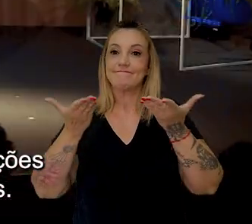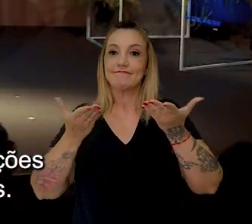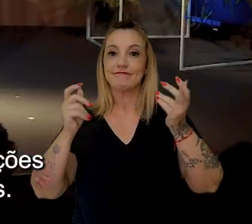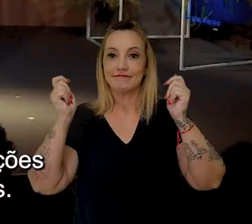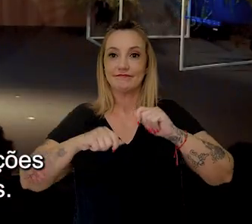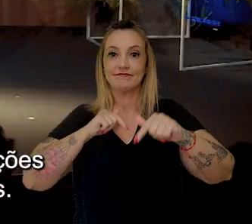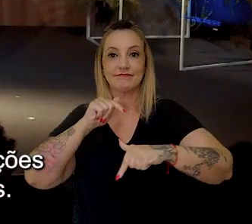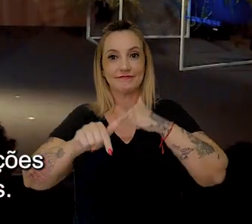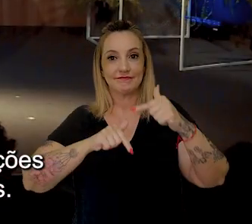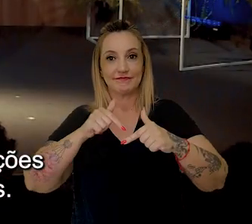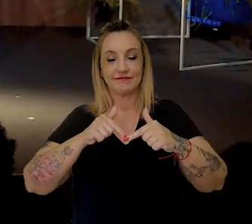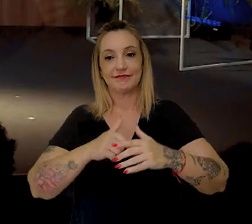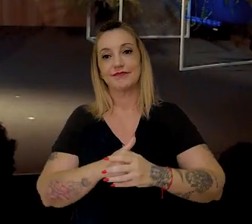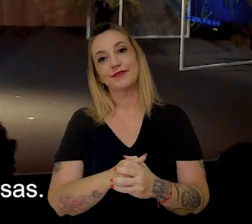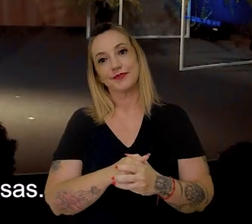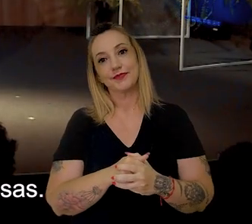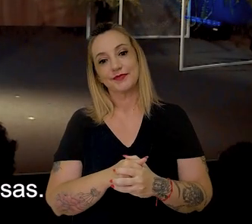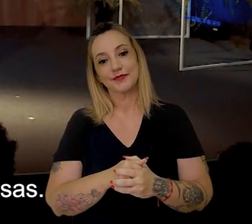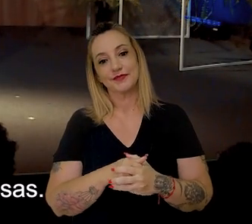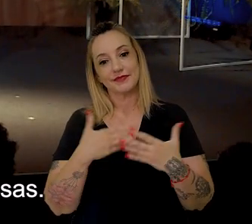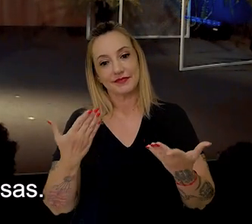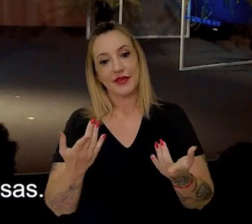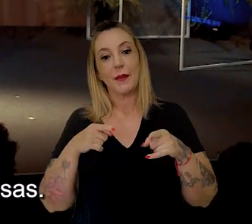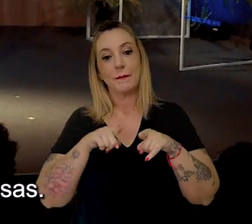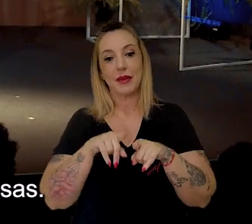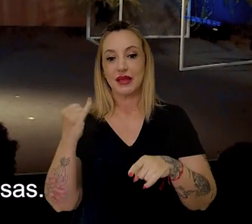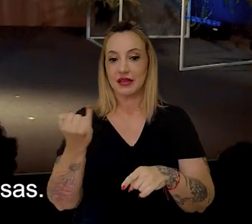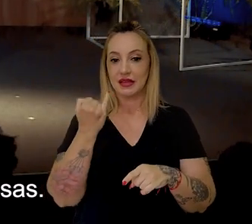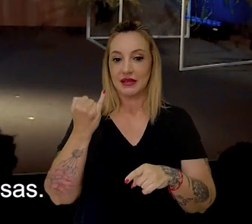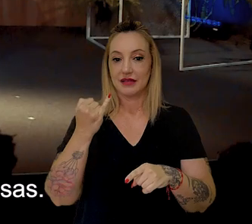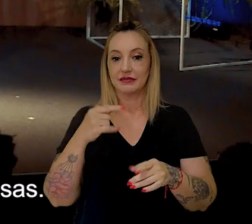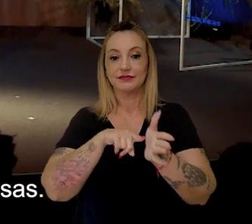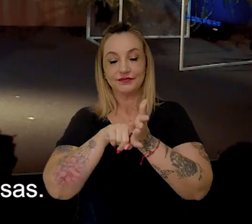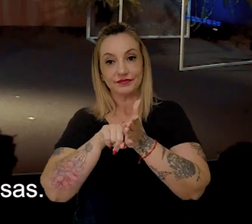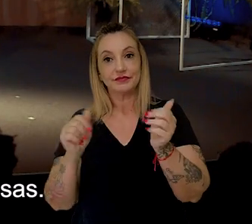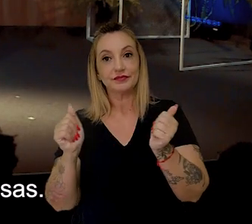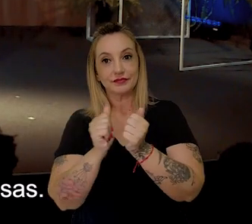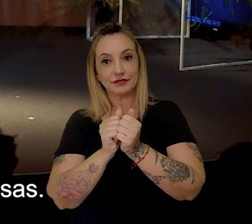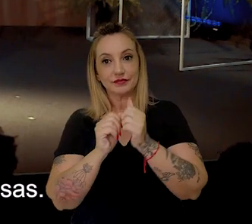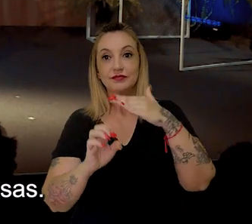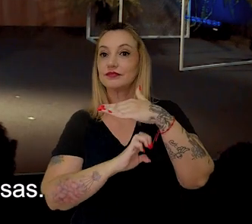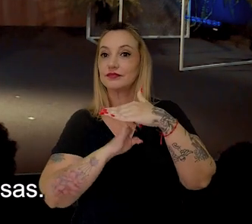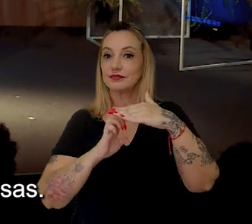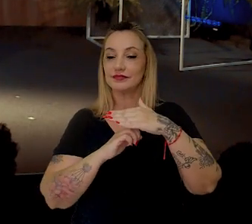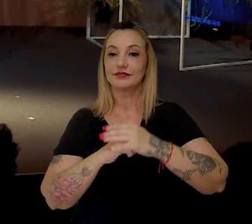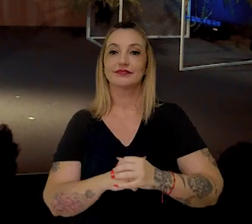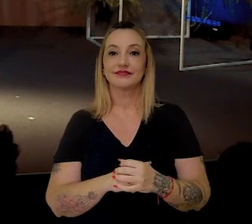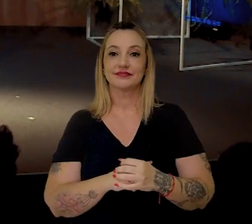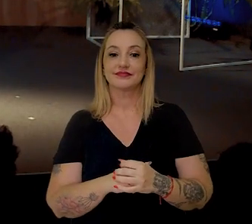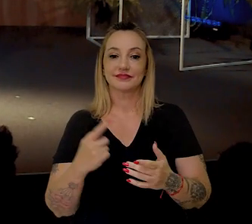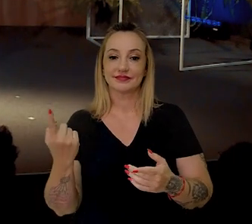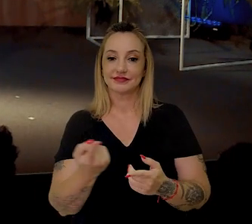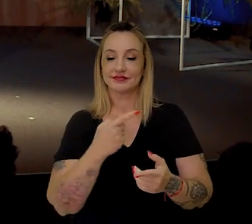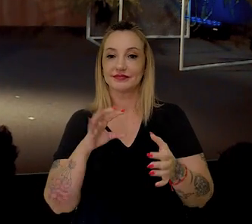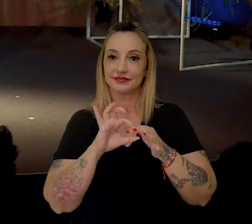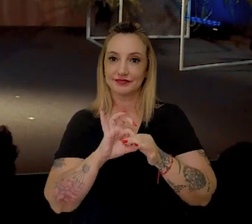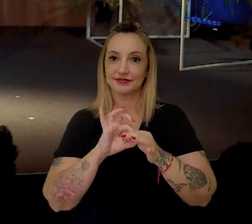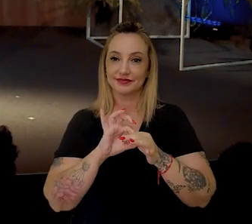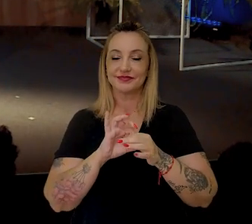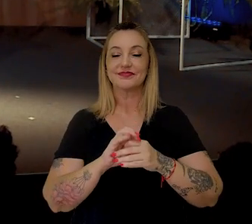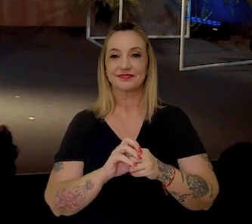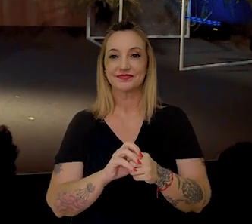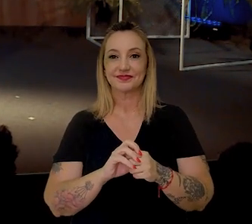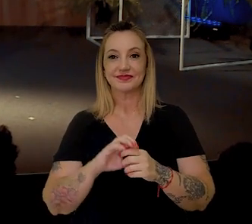condições para desenvolver os seus trabalhos Então são parcerias importantes né os pesquisadores junto com as empresas estamos todos juntos nessa